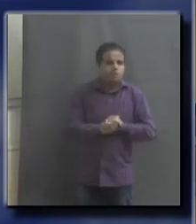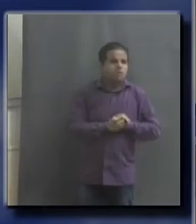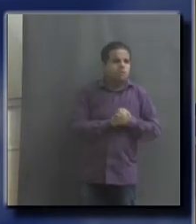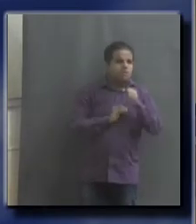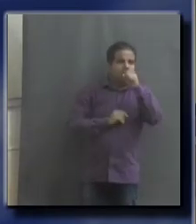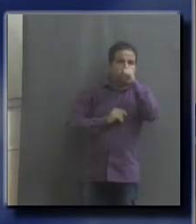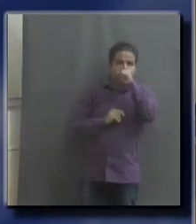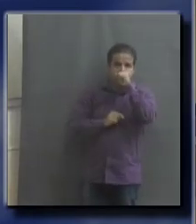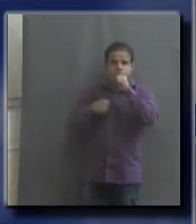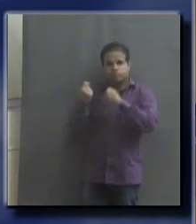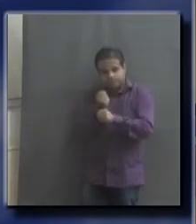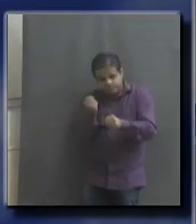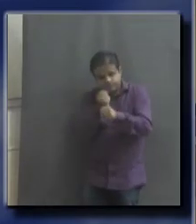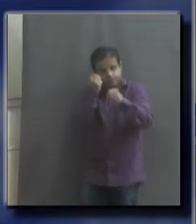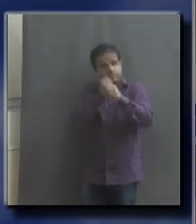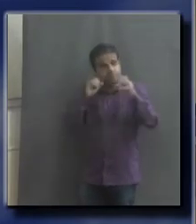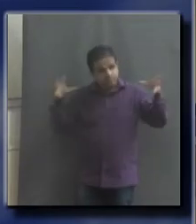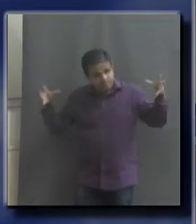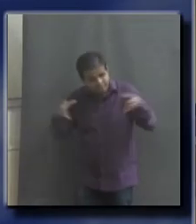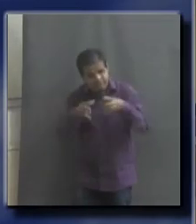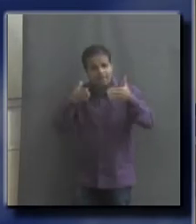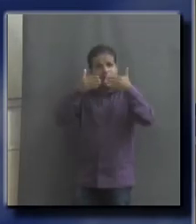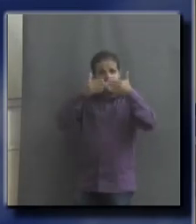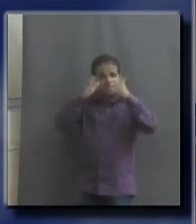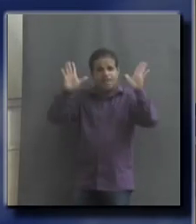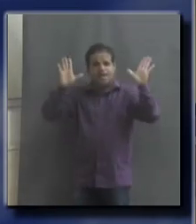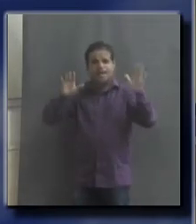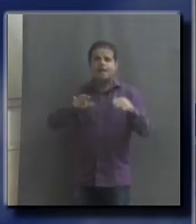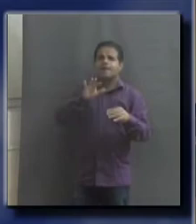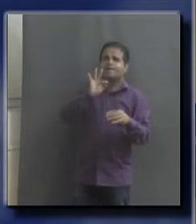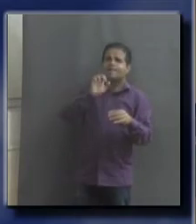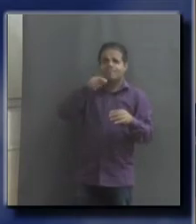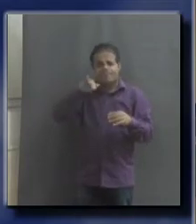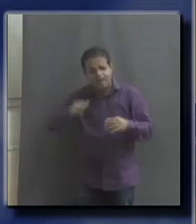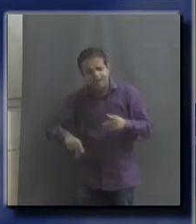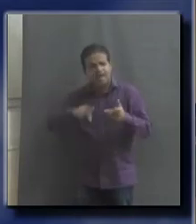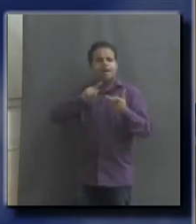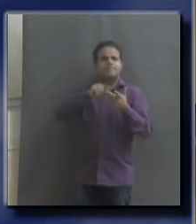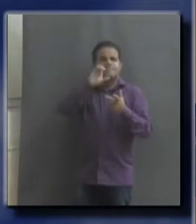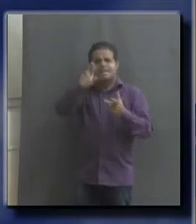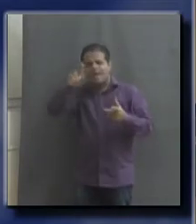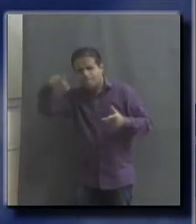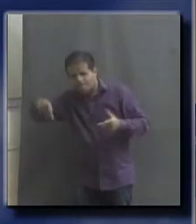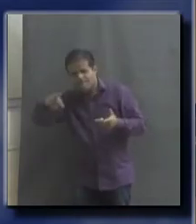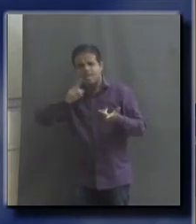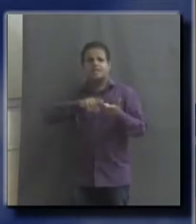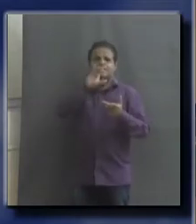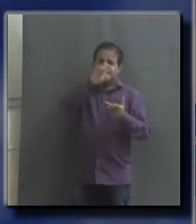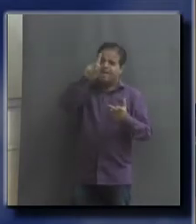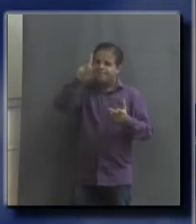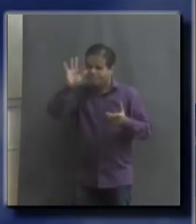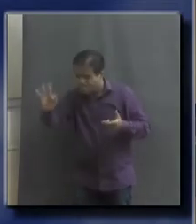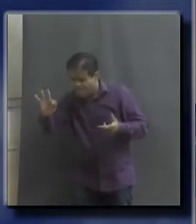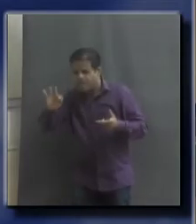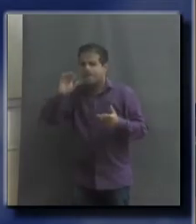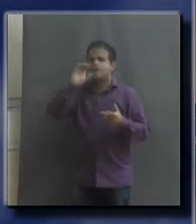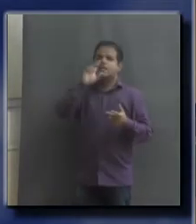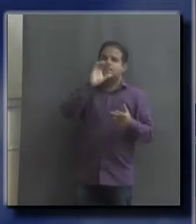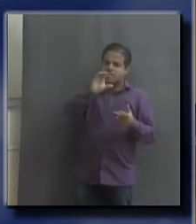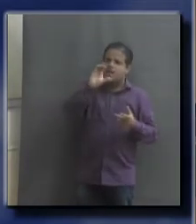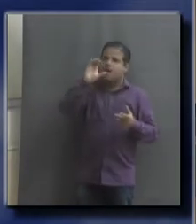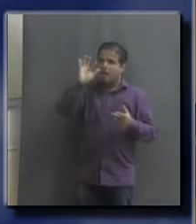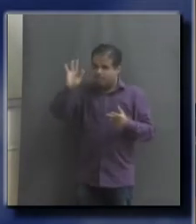E a gente está nessa construção coletiva, ABEP, FENAPSE, SIMPSI, CRP, CFP, com